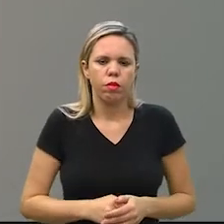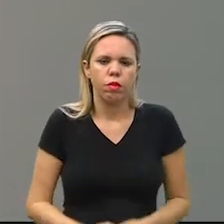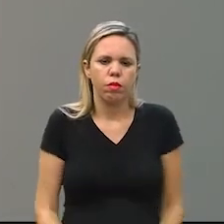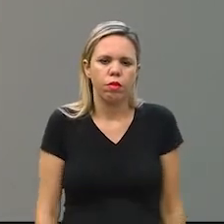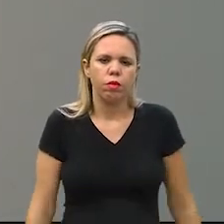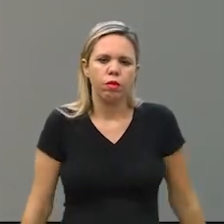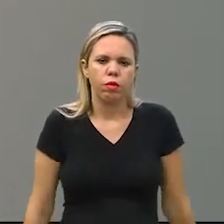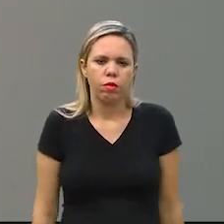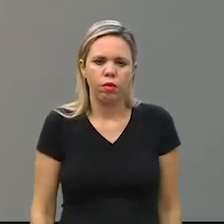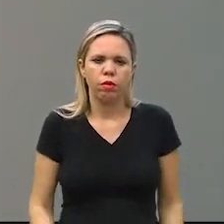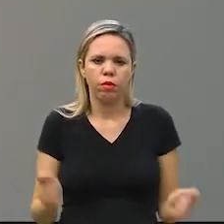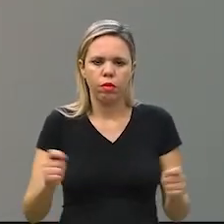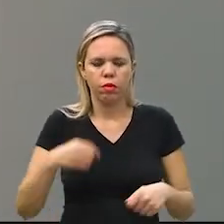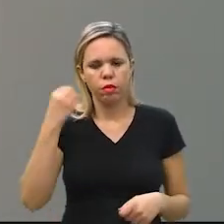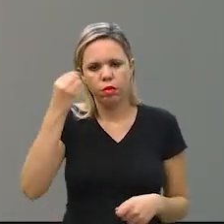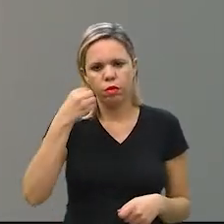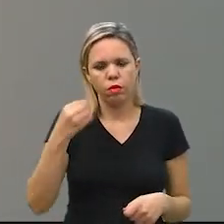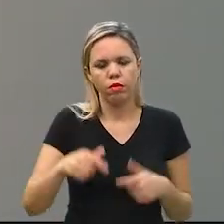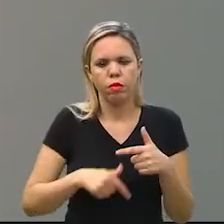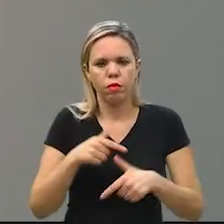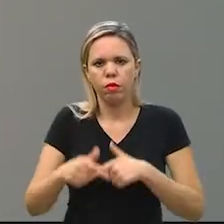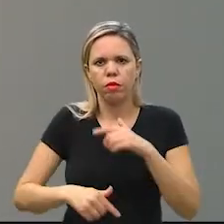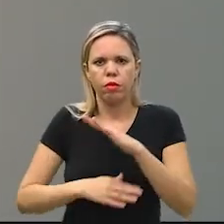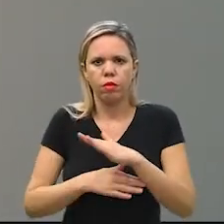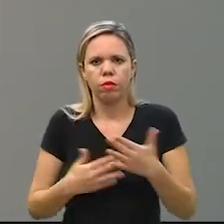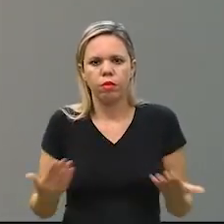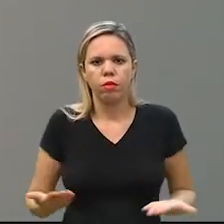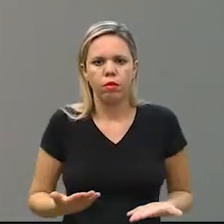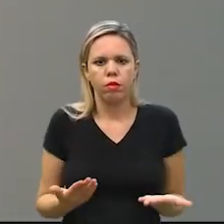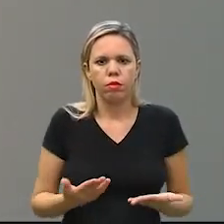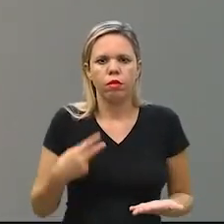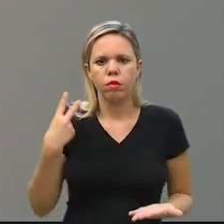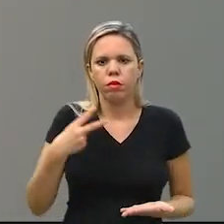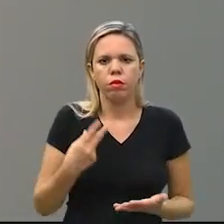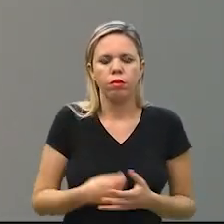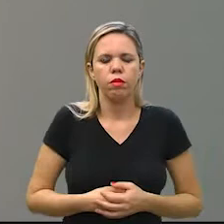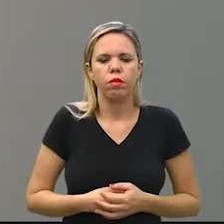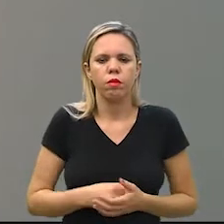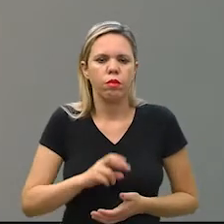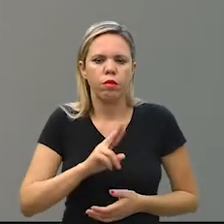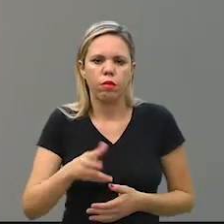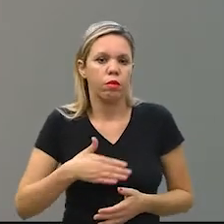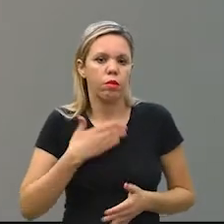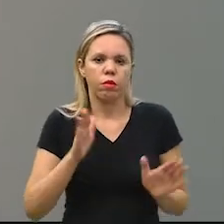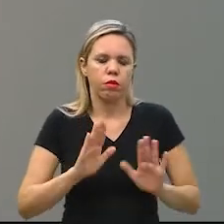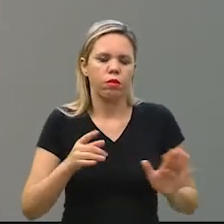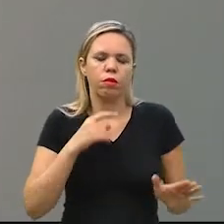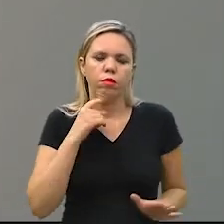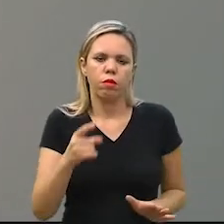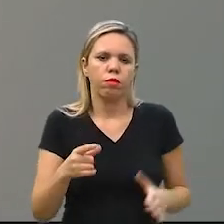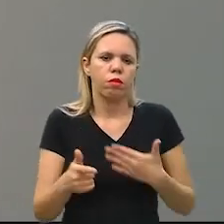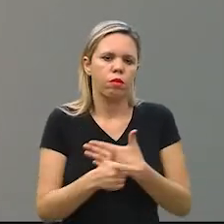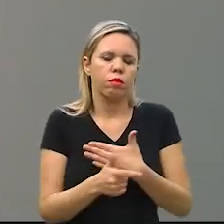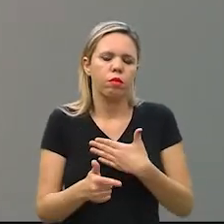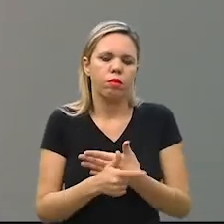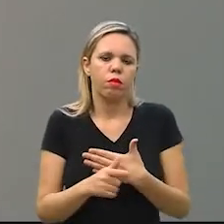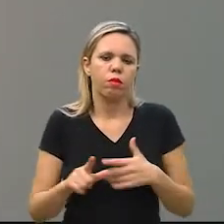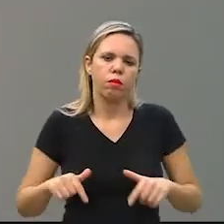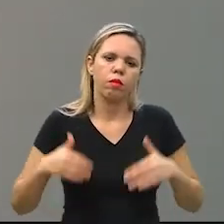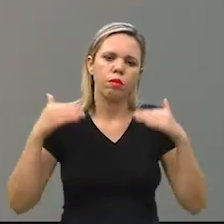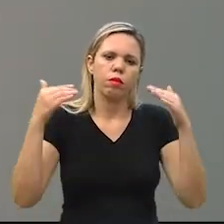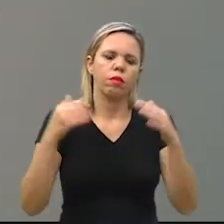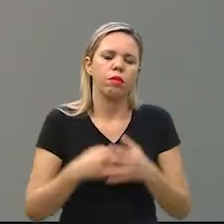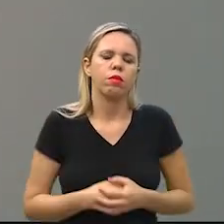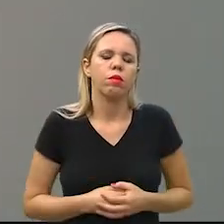aí competência à frente do Legislativo, agora como vereador. Então, não é uma surpresa para ninguém o papel que ele tem